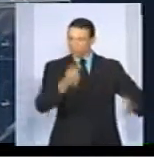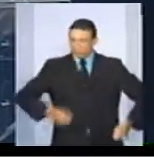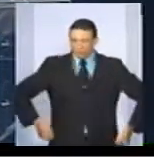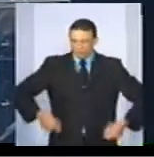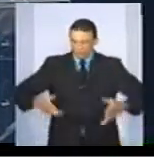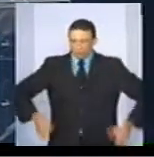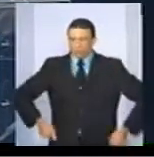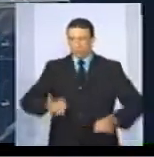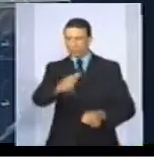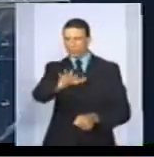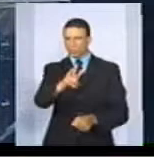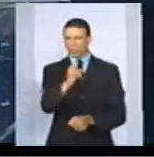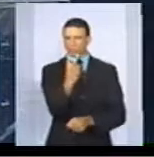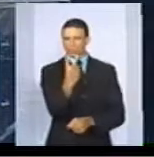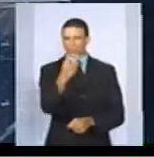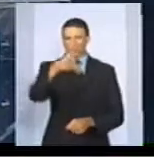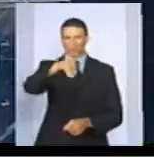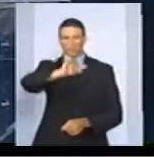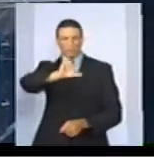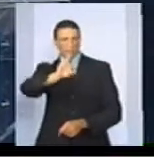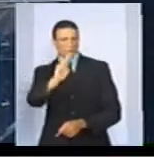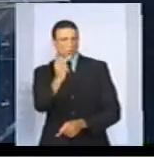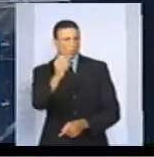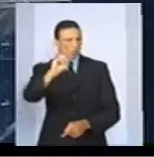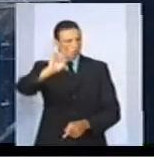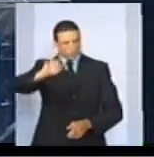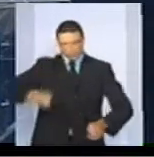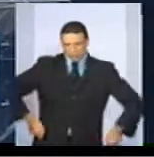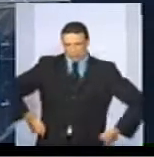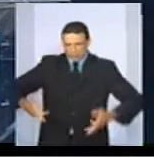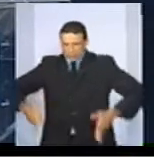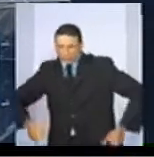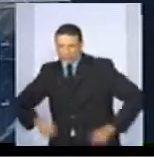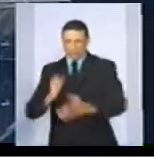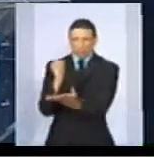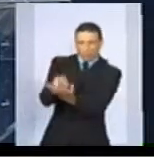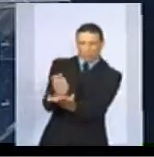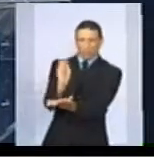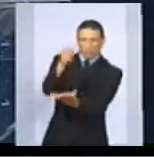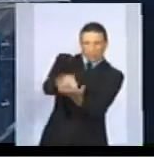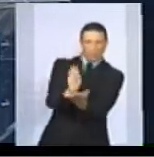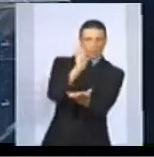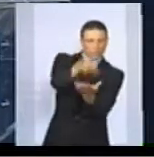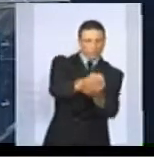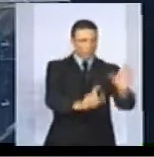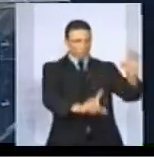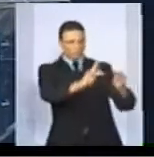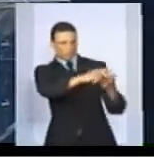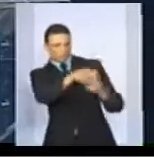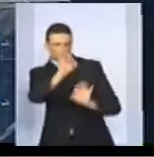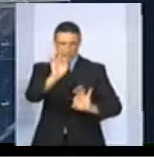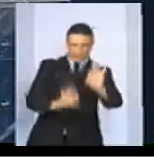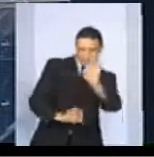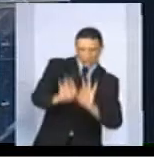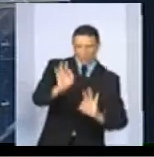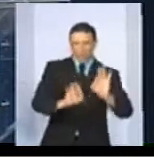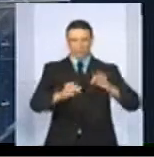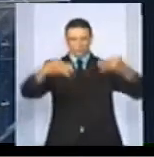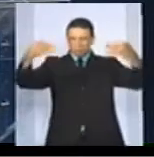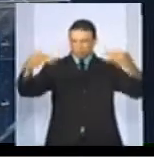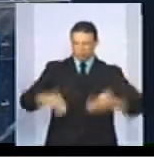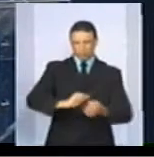R milhões de reais cada uma em investimentos de equipamento para que possam se mostrar